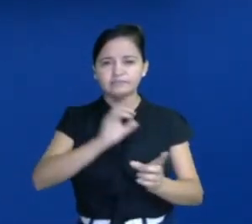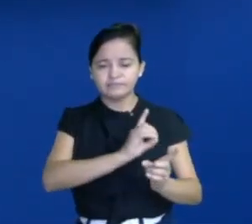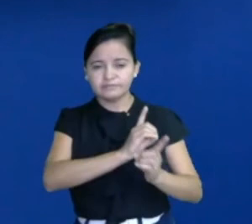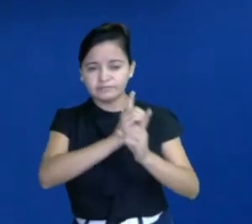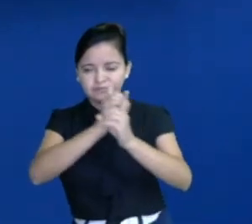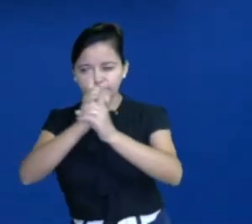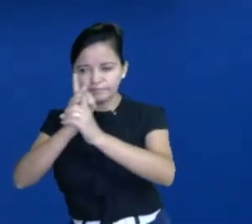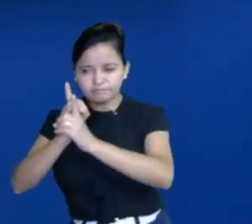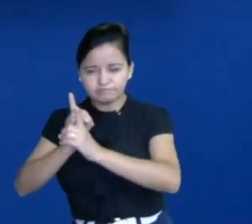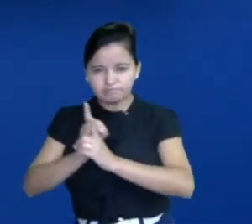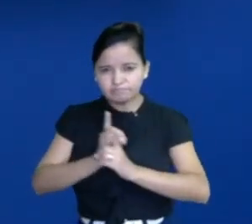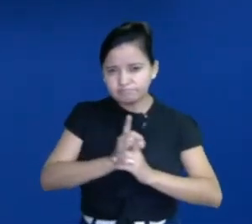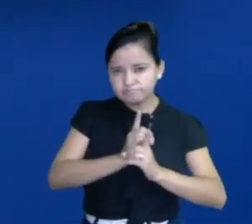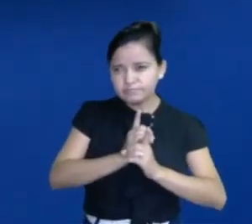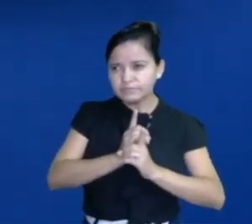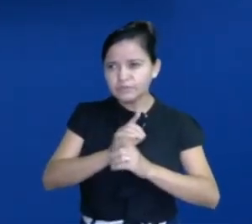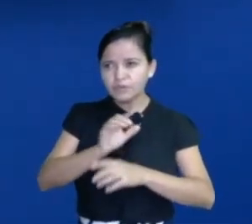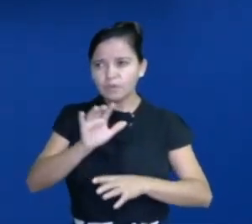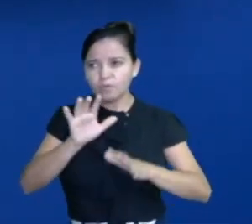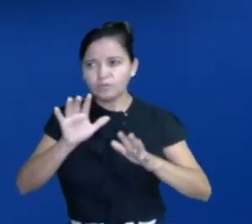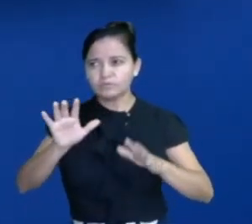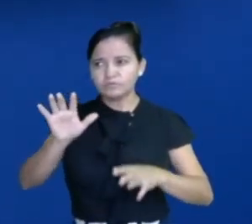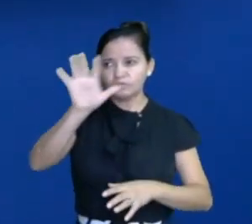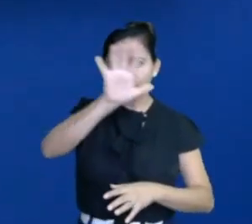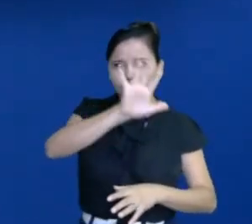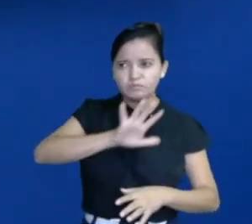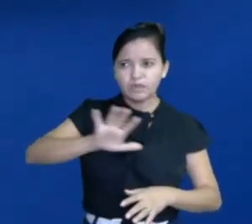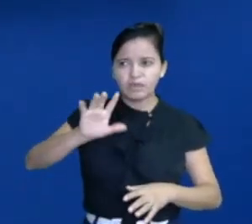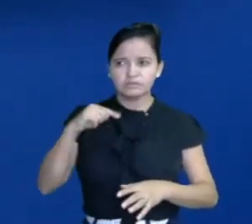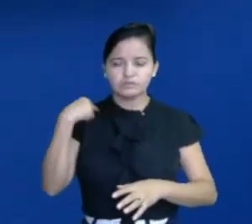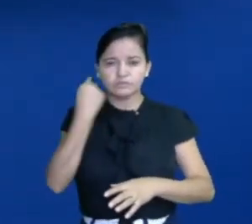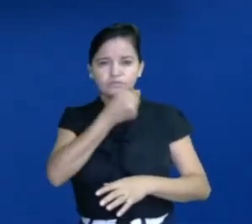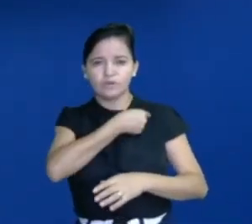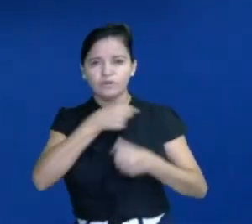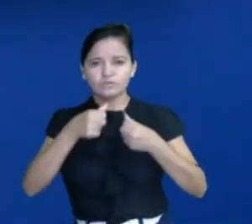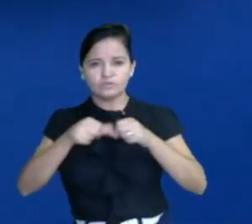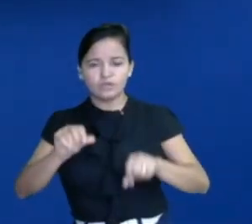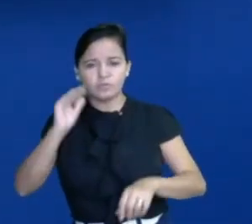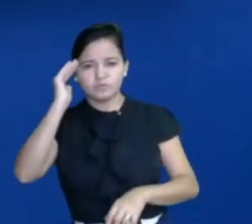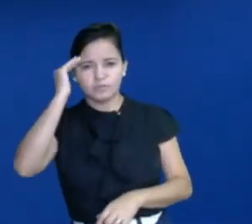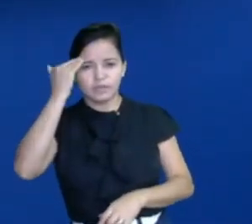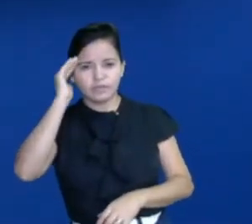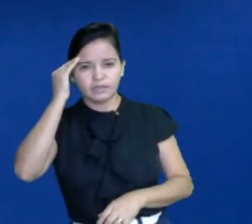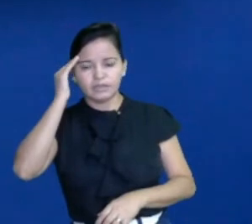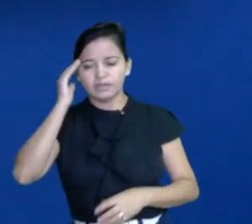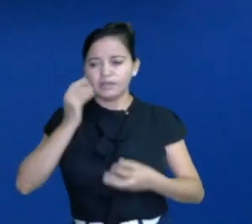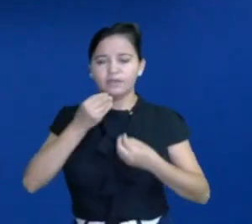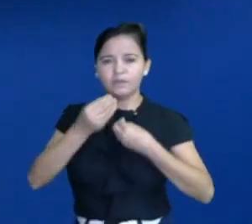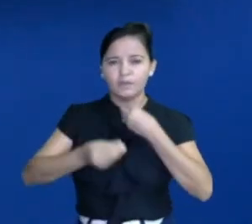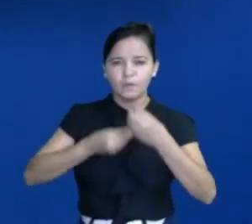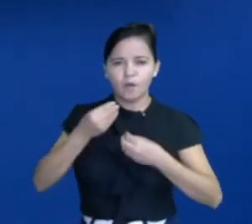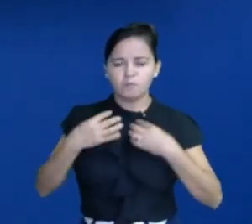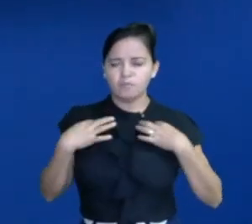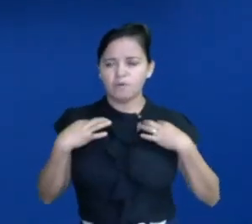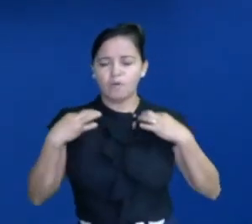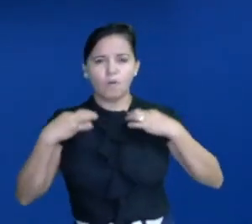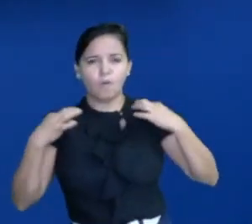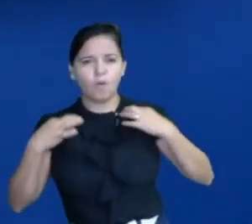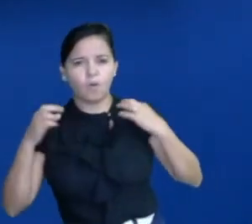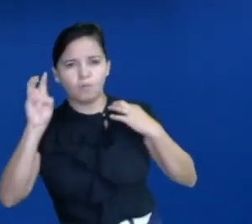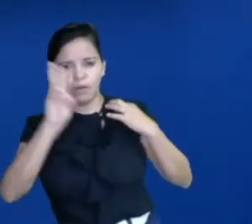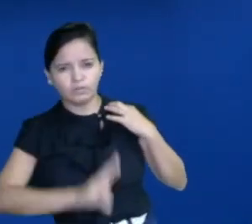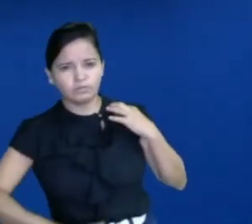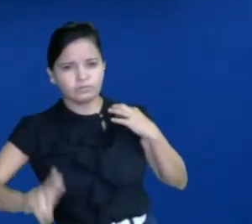localizar no espaço em que nós estamos, para compreender a maneira como nos vestimos,